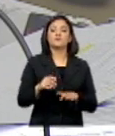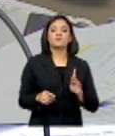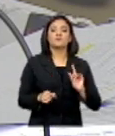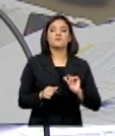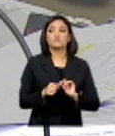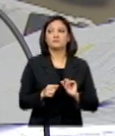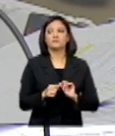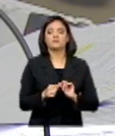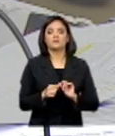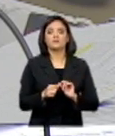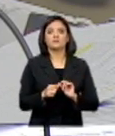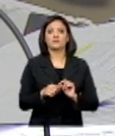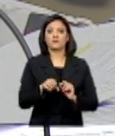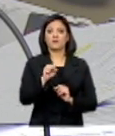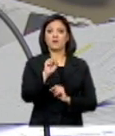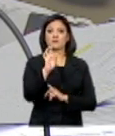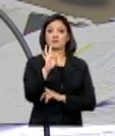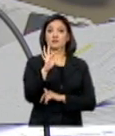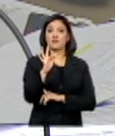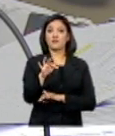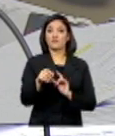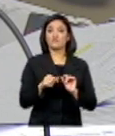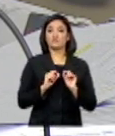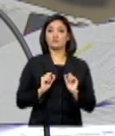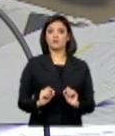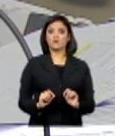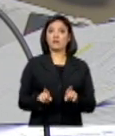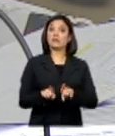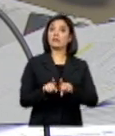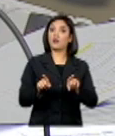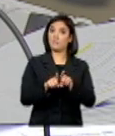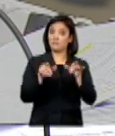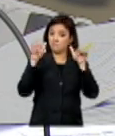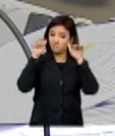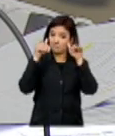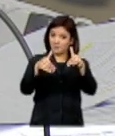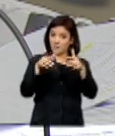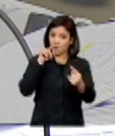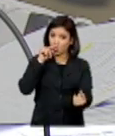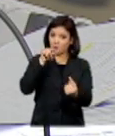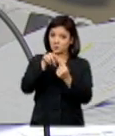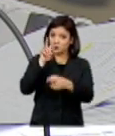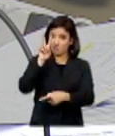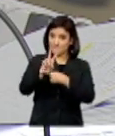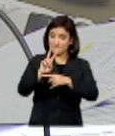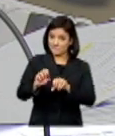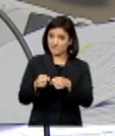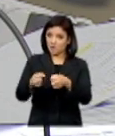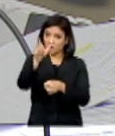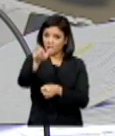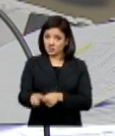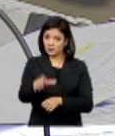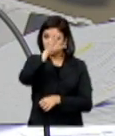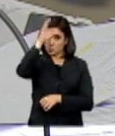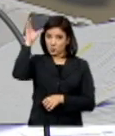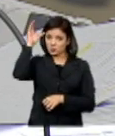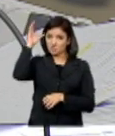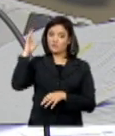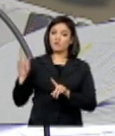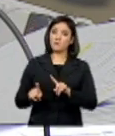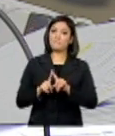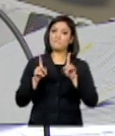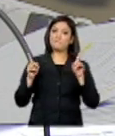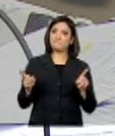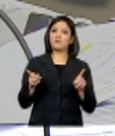supremo tribunal federal também visando à proteção do consumidor mas centra no núcleo é da